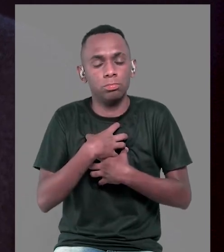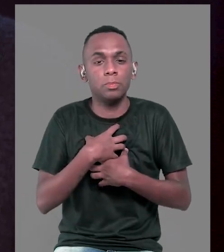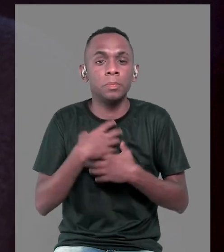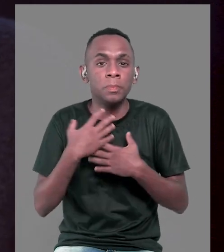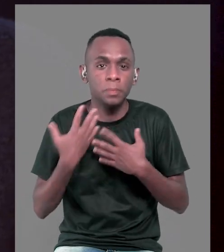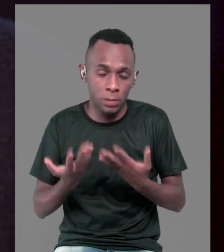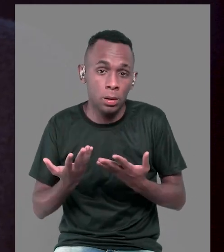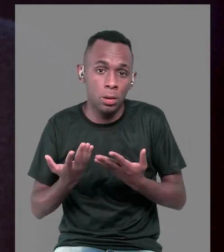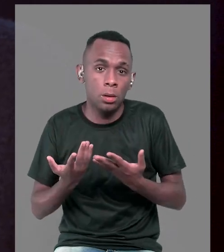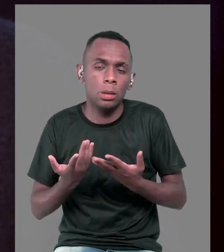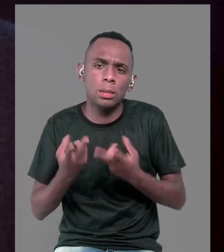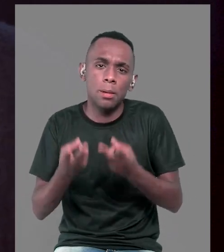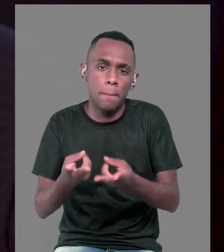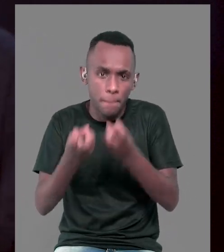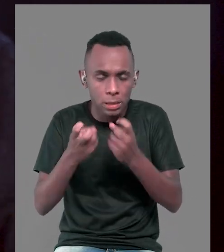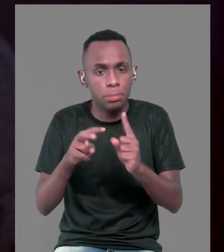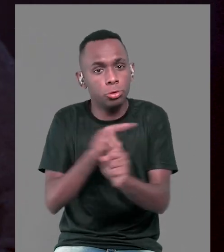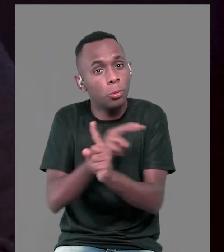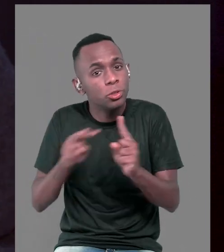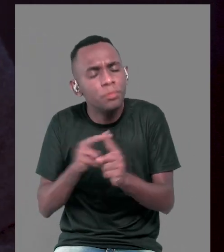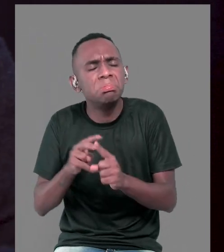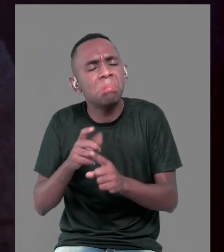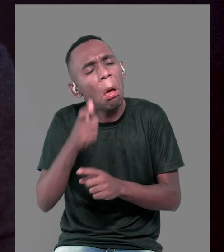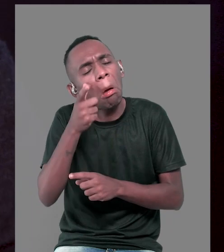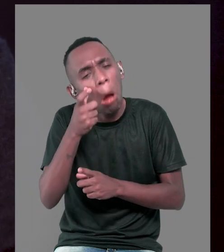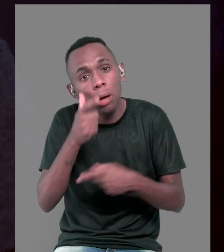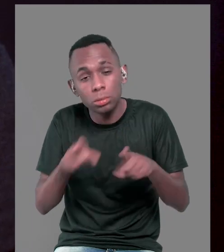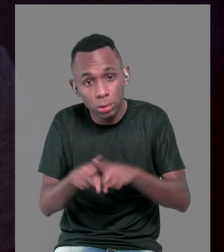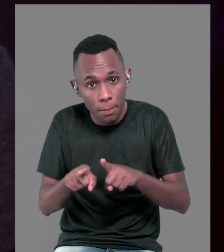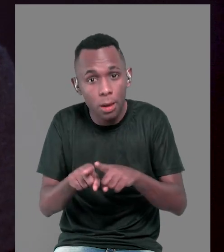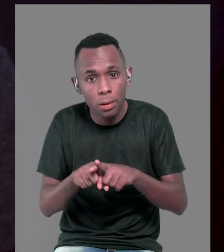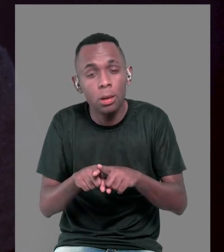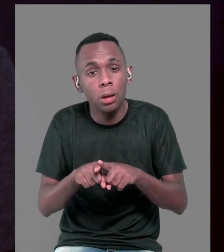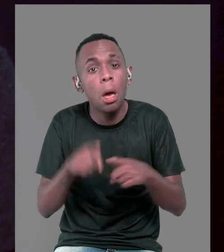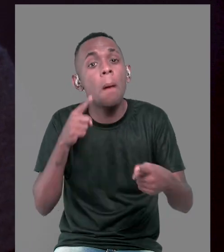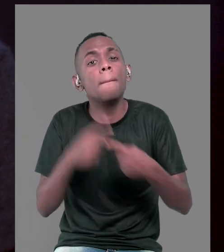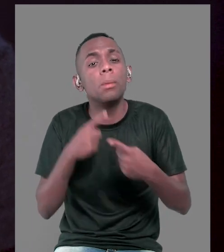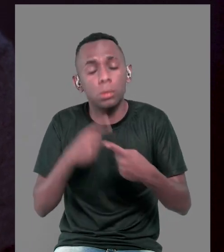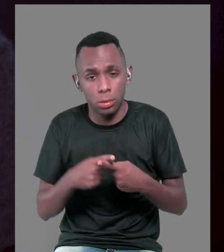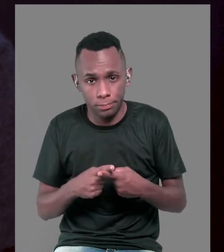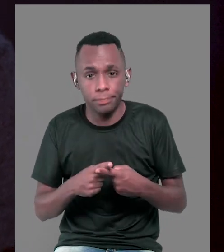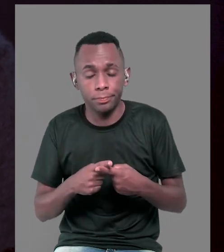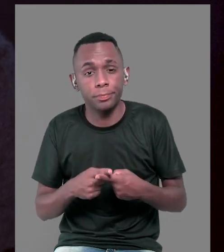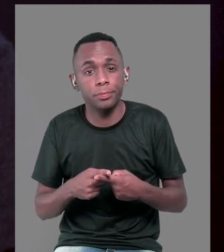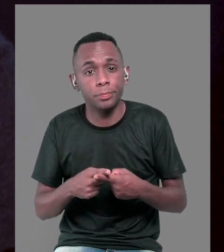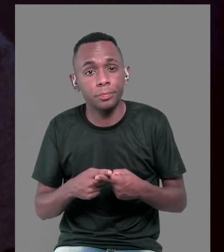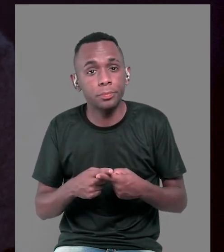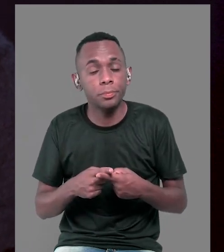Essa acepção é curiosa também porque nos